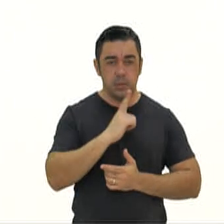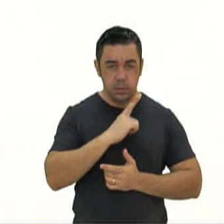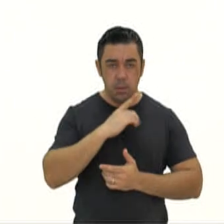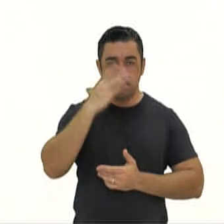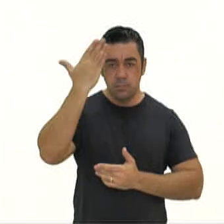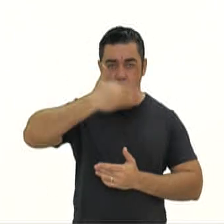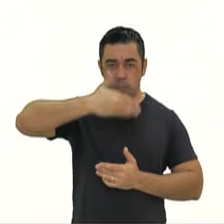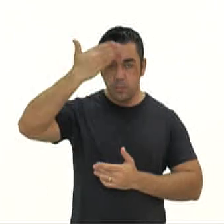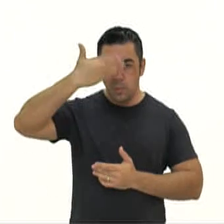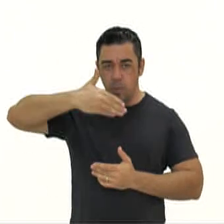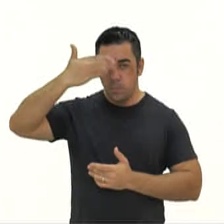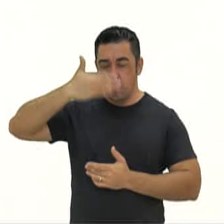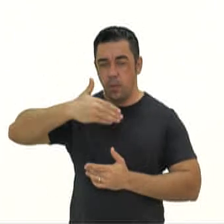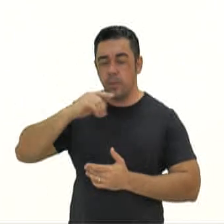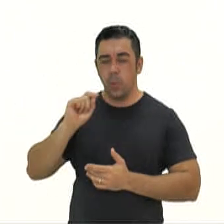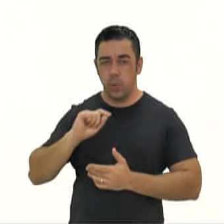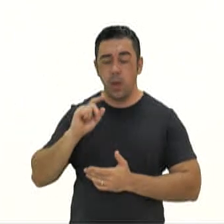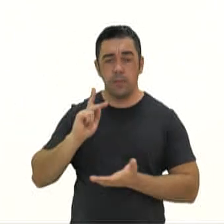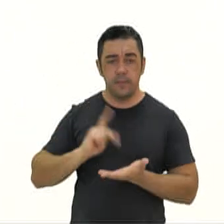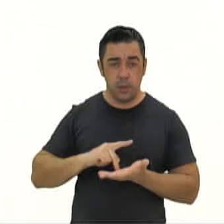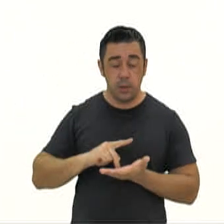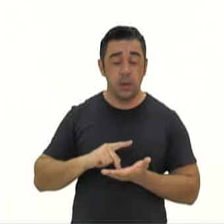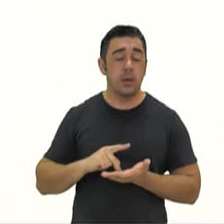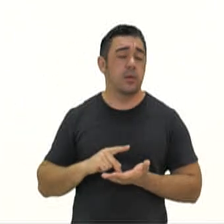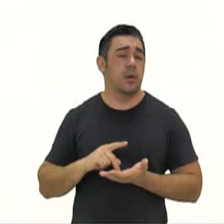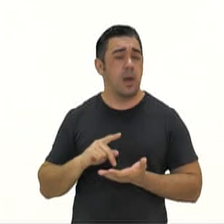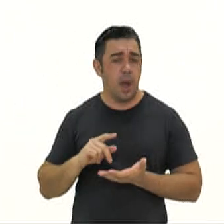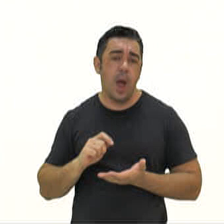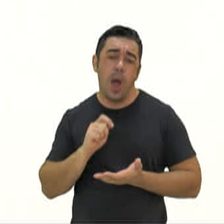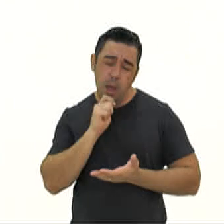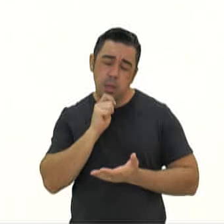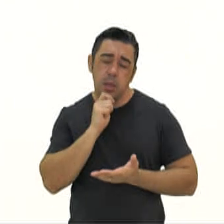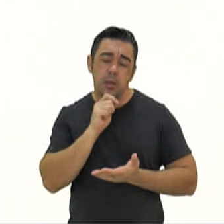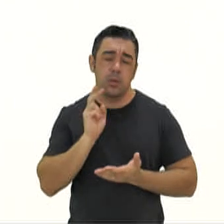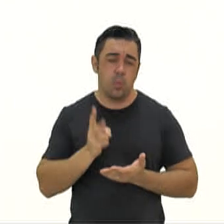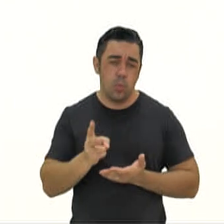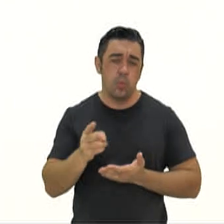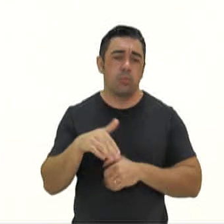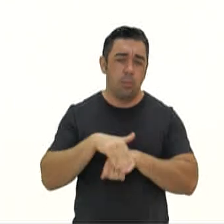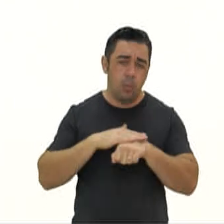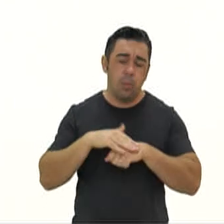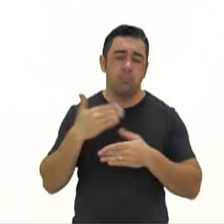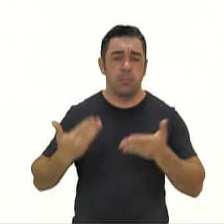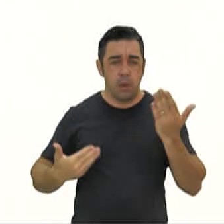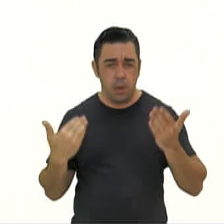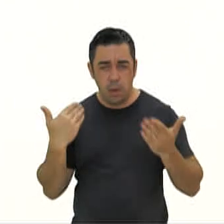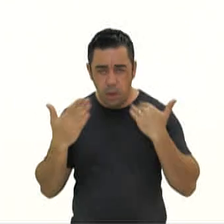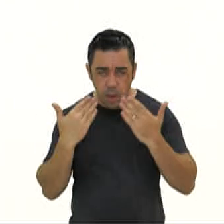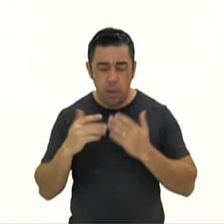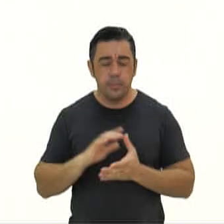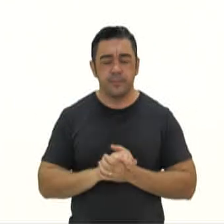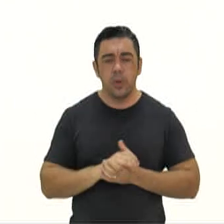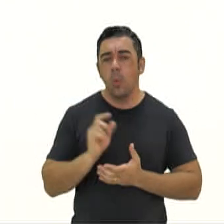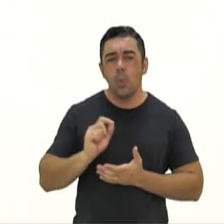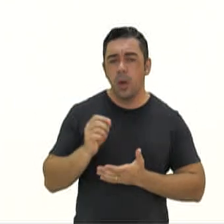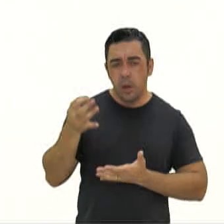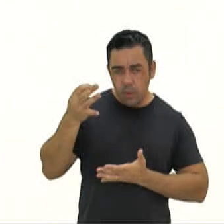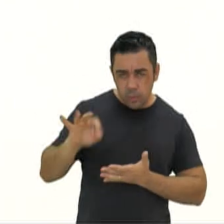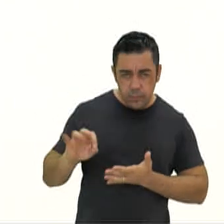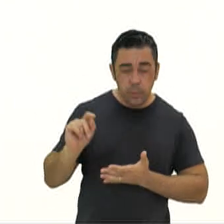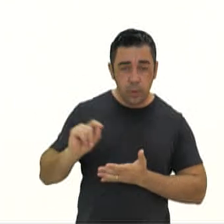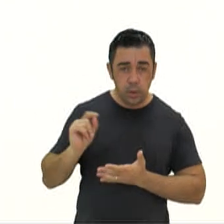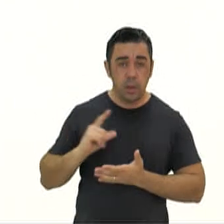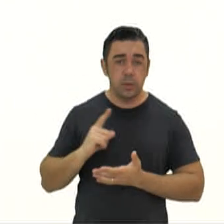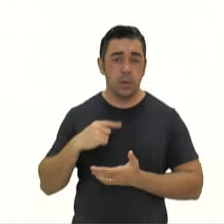de evidências que afirmam sua veracidade, ainda é alvo de muitas discussões. Um dos fatos que confirma a evolução diz